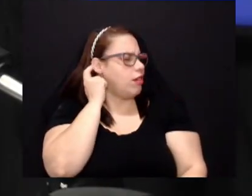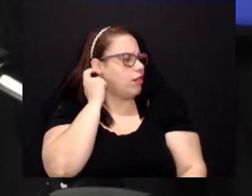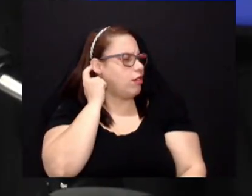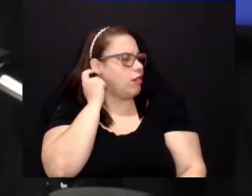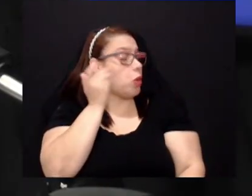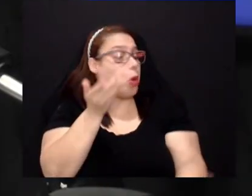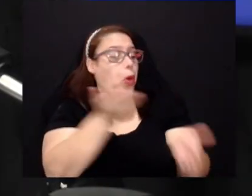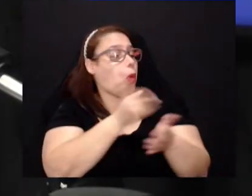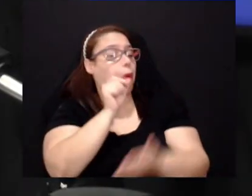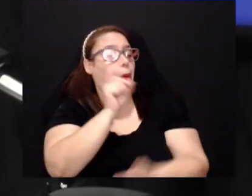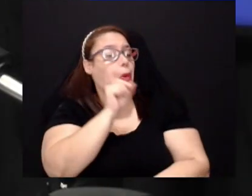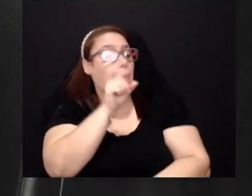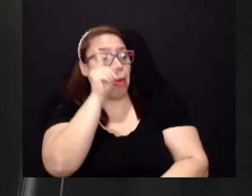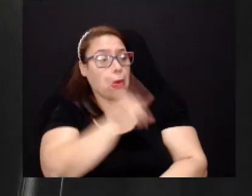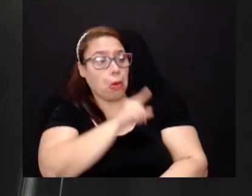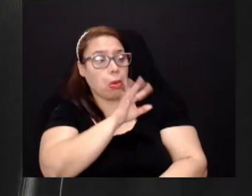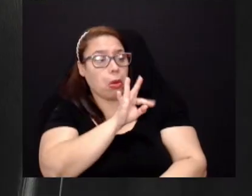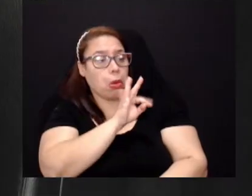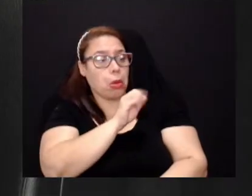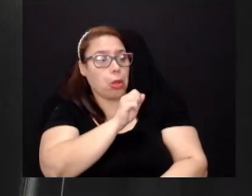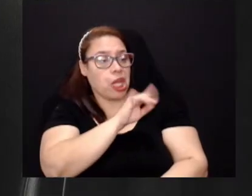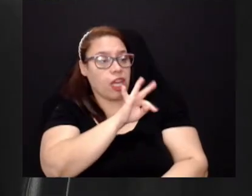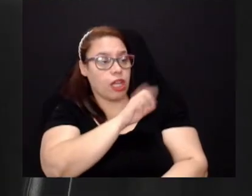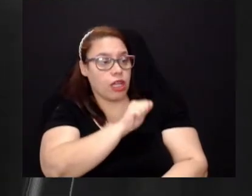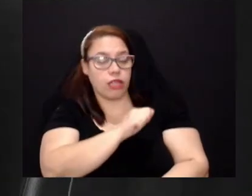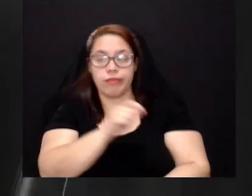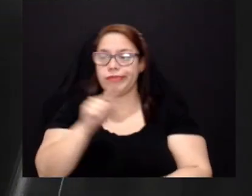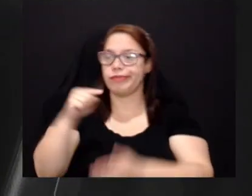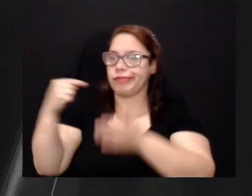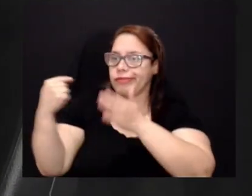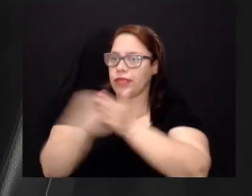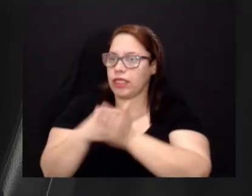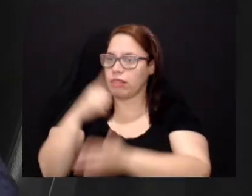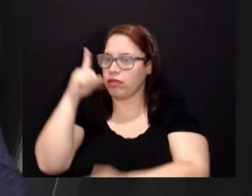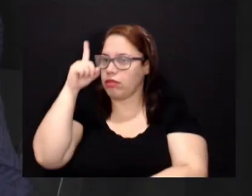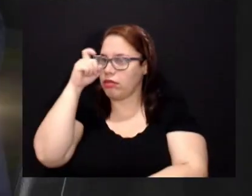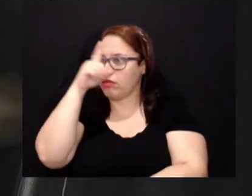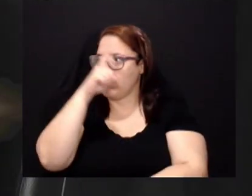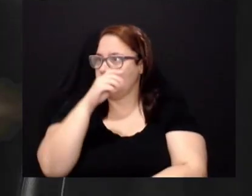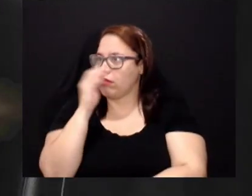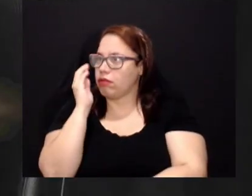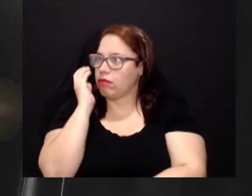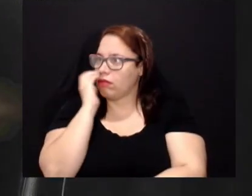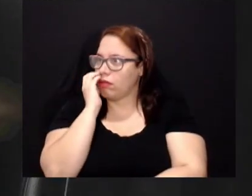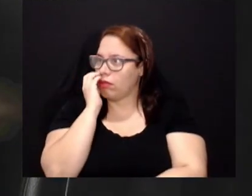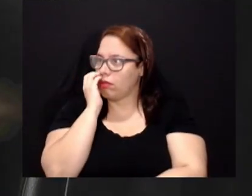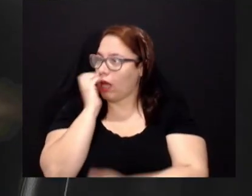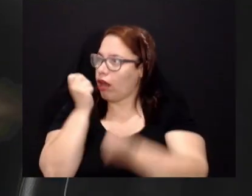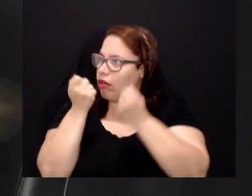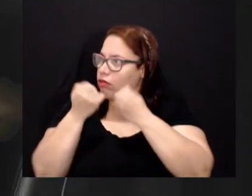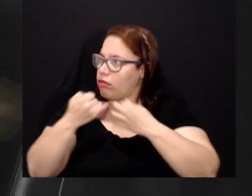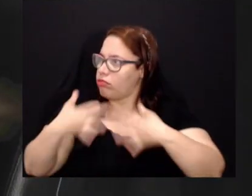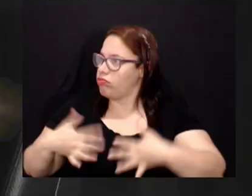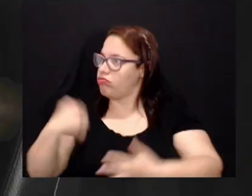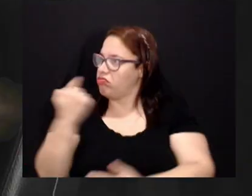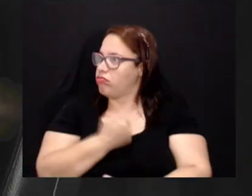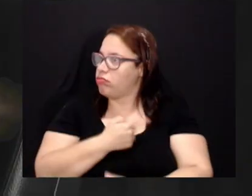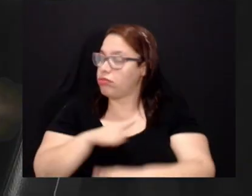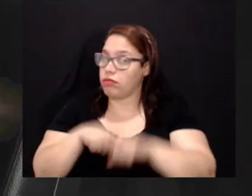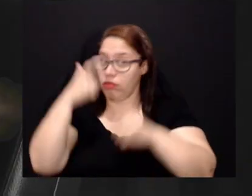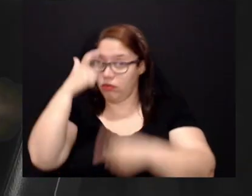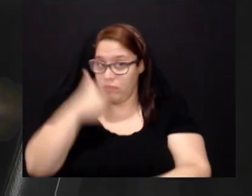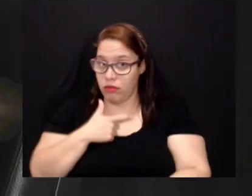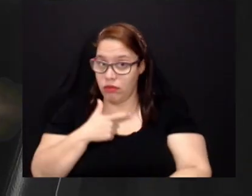a Thalita? Olha, essa é uma pergunta difícil, né? Quando a gente se descrever, mas eu sou